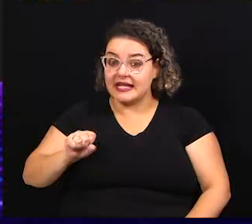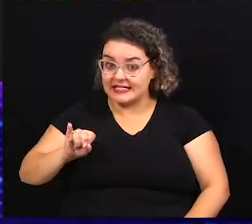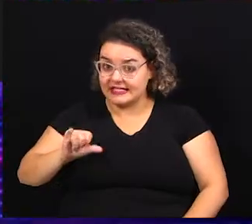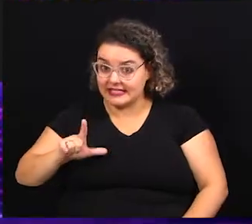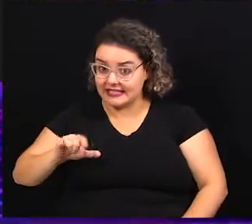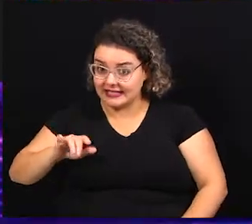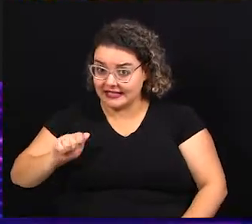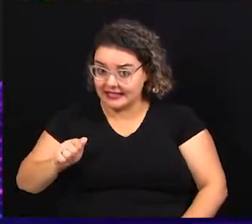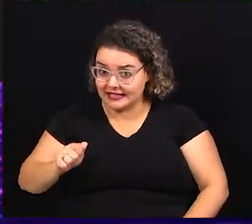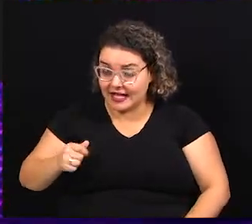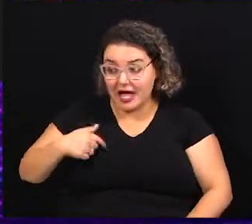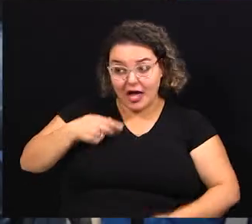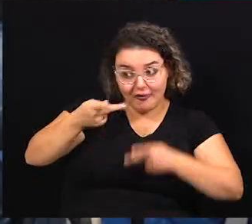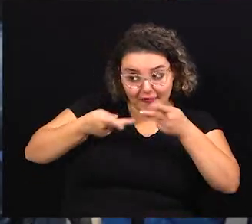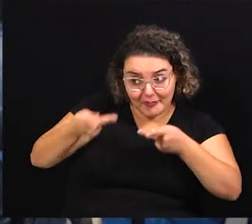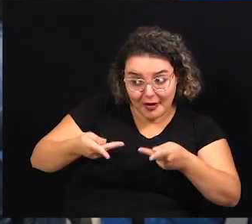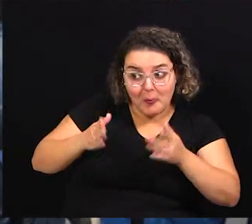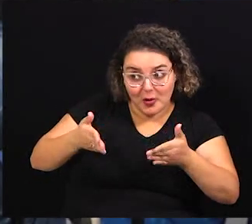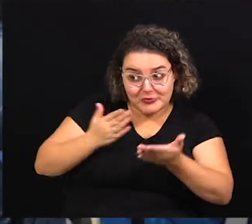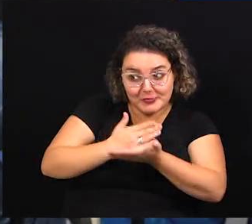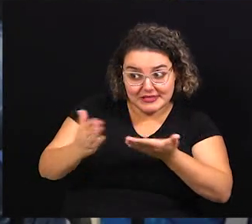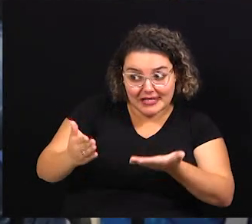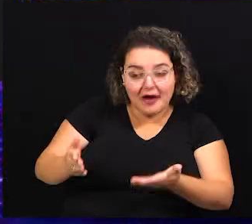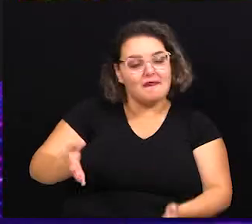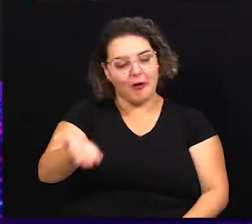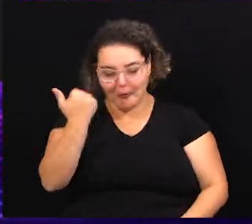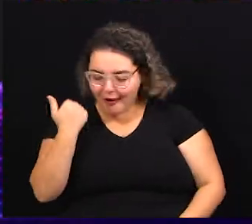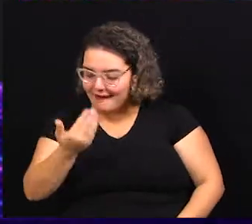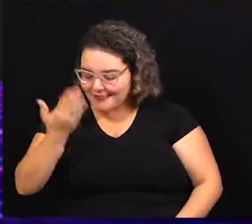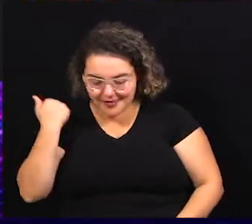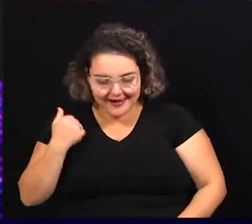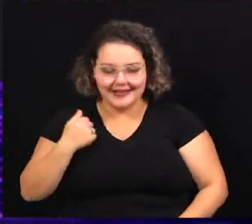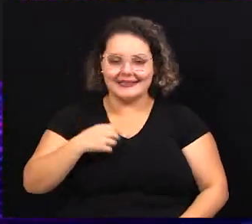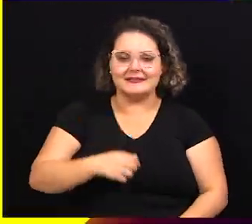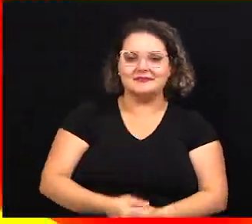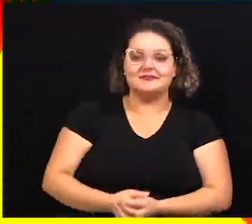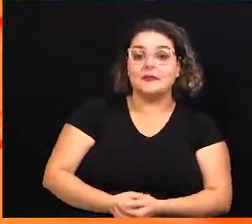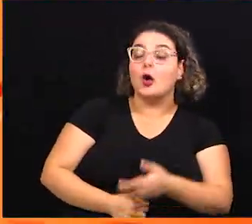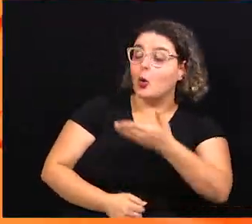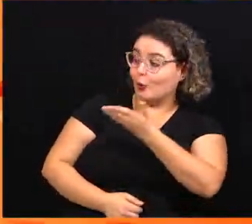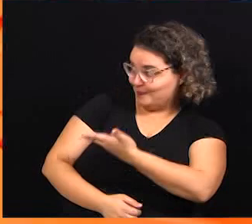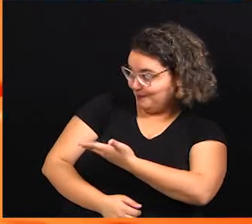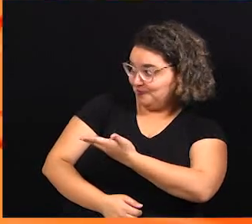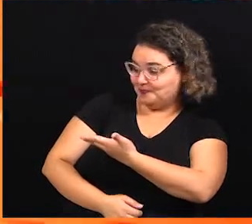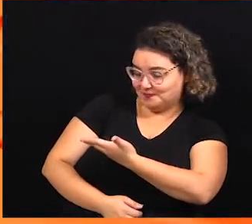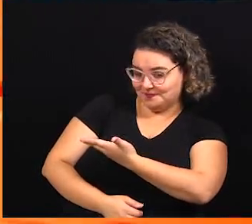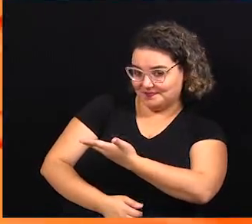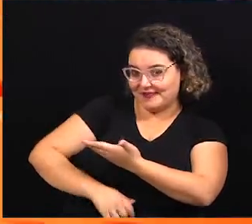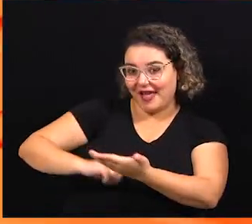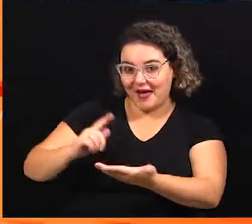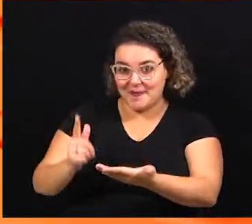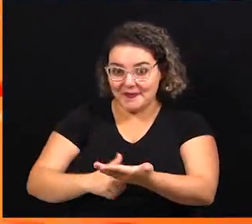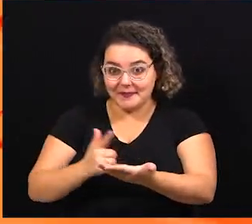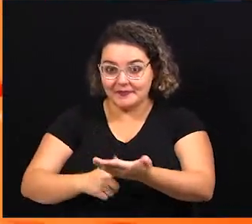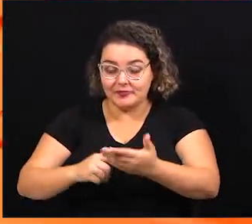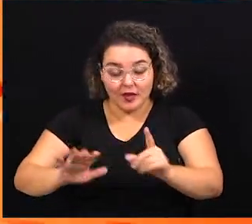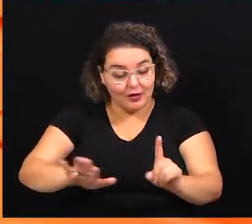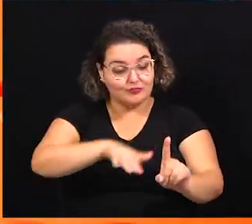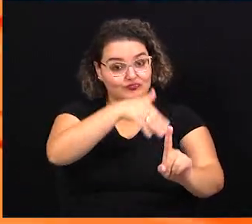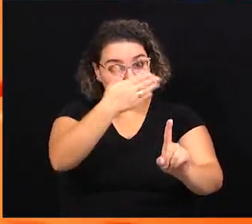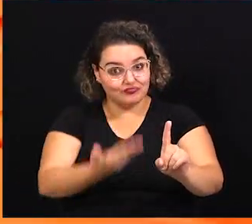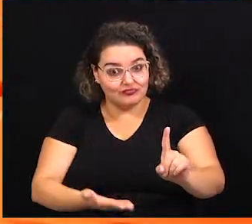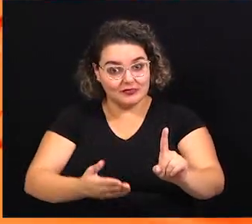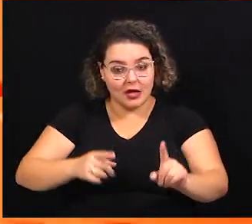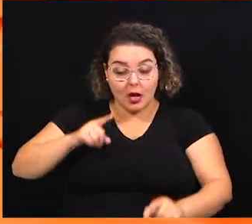livro? Eu sou tagarela. Vambora. É o seguinte, o Pulp a Brasiliana, ele é uma homenagem às